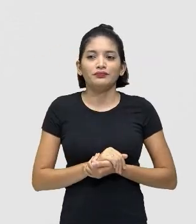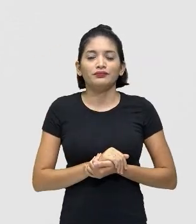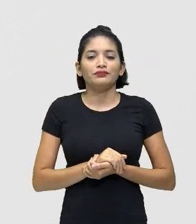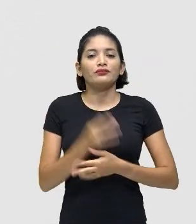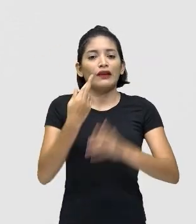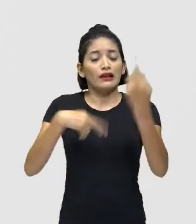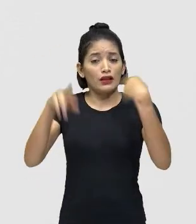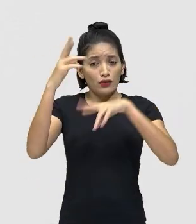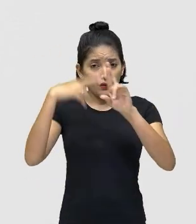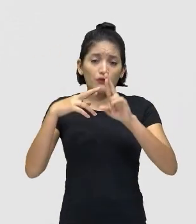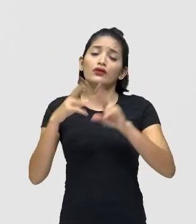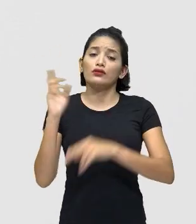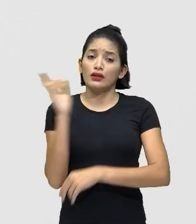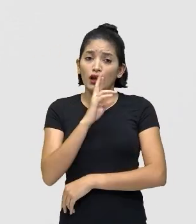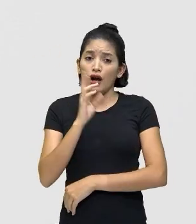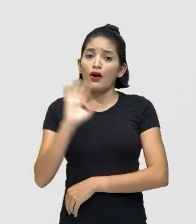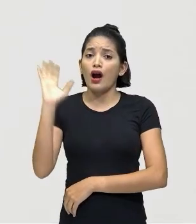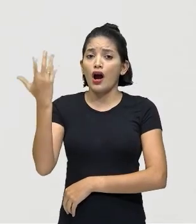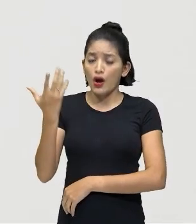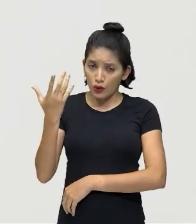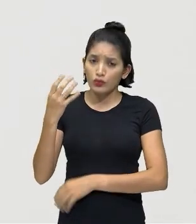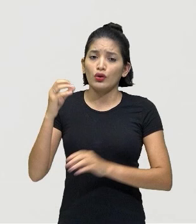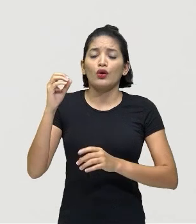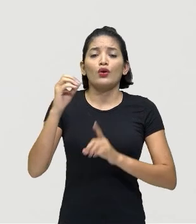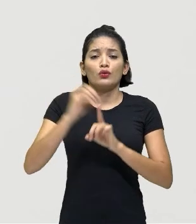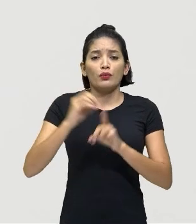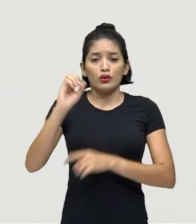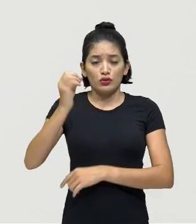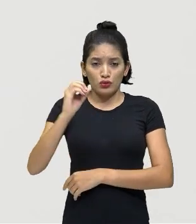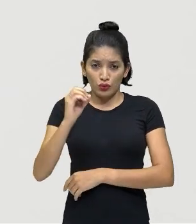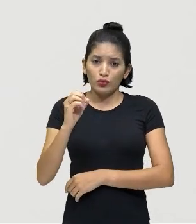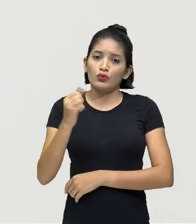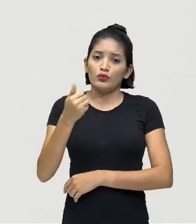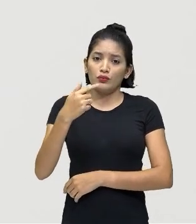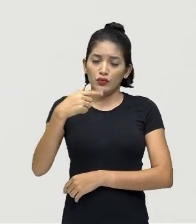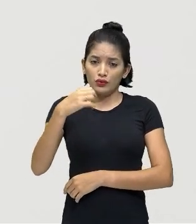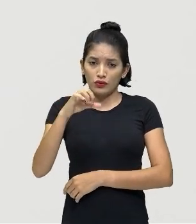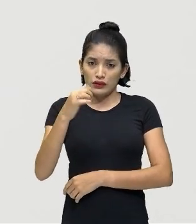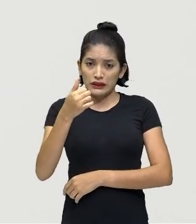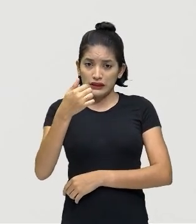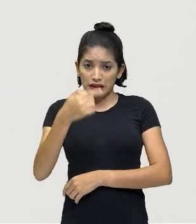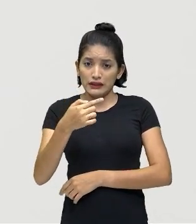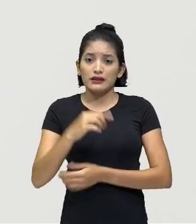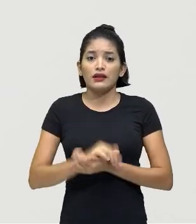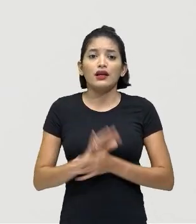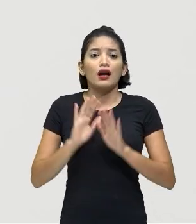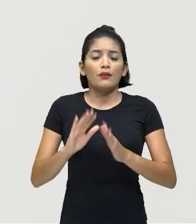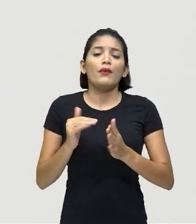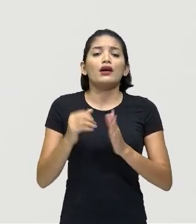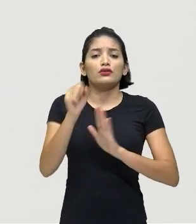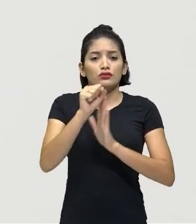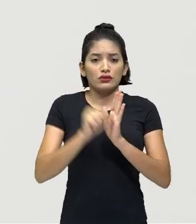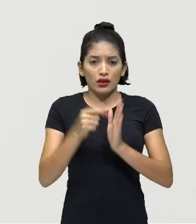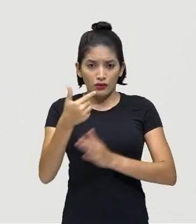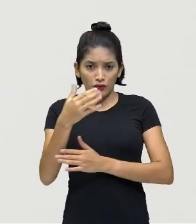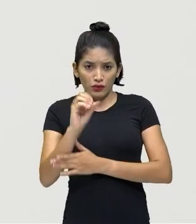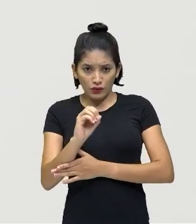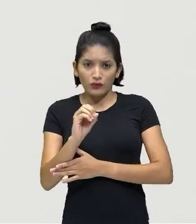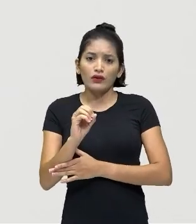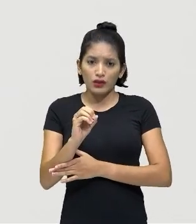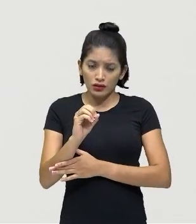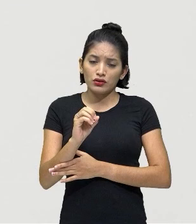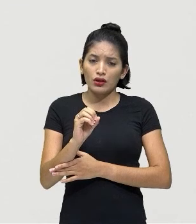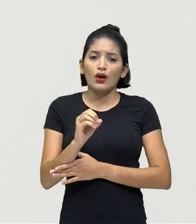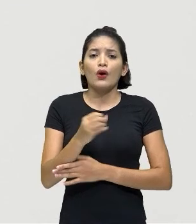a Revolução Comunista na Rússia ocorreu em outubro de 17. Porém, desde o início do século XX, o Império Russo, liderado por Nicolau II, estava